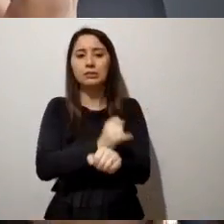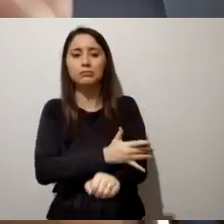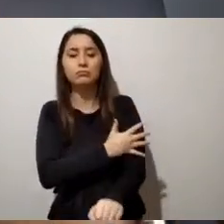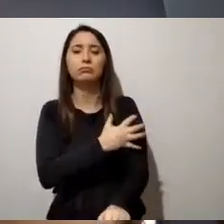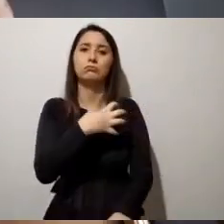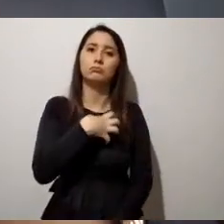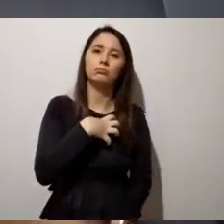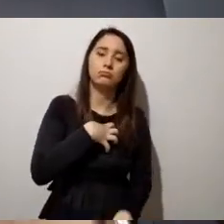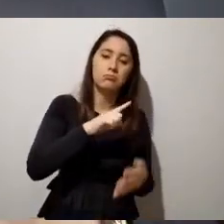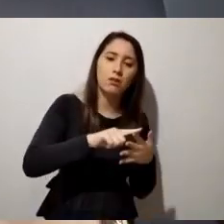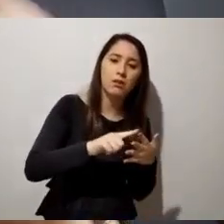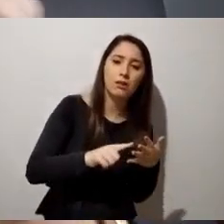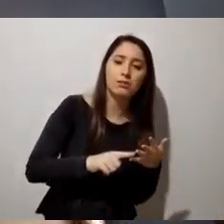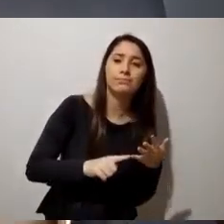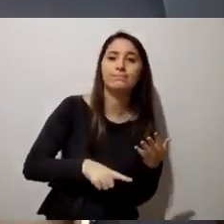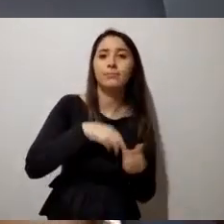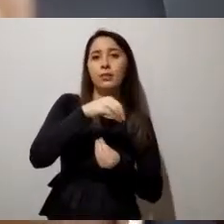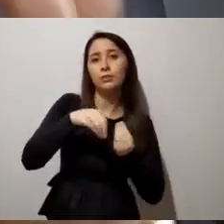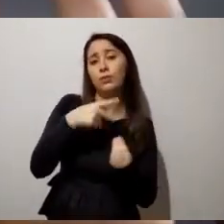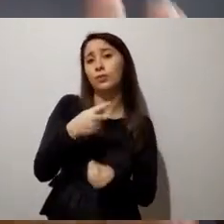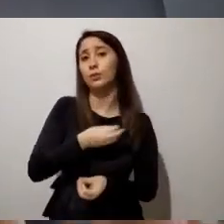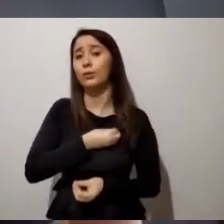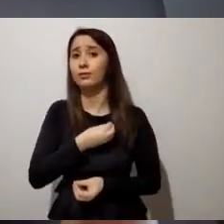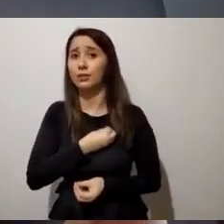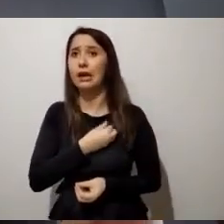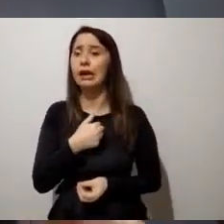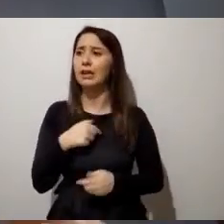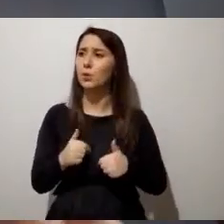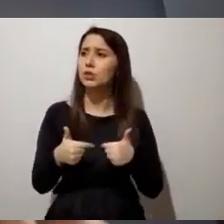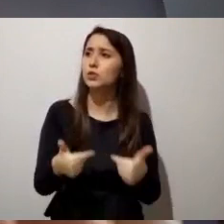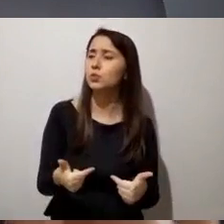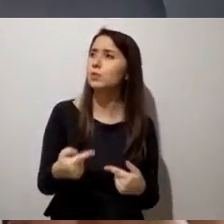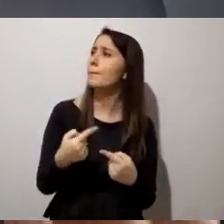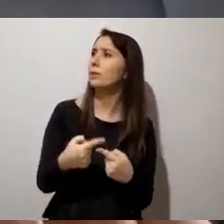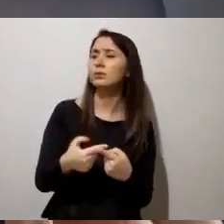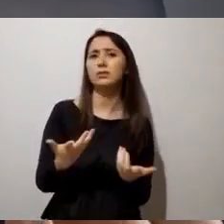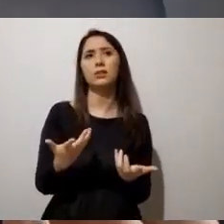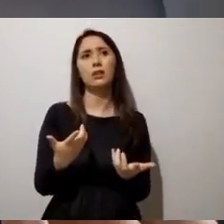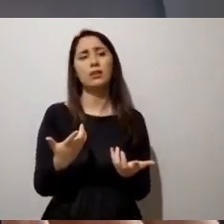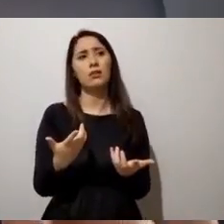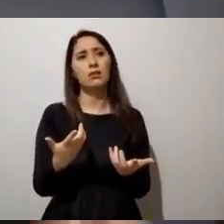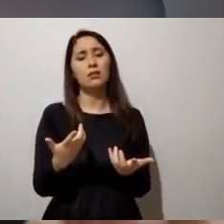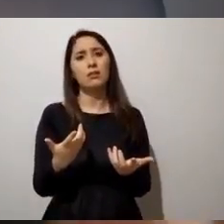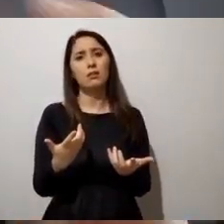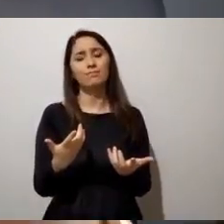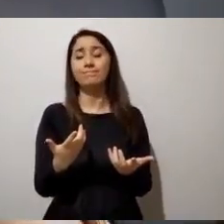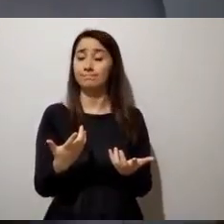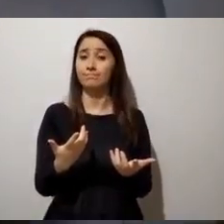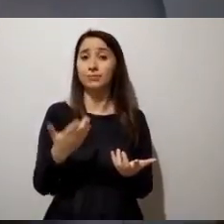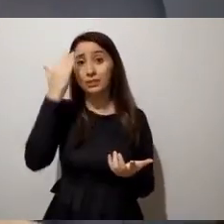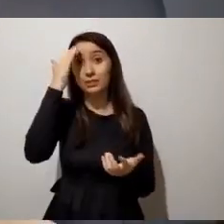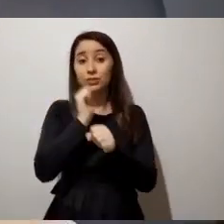questões emocionais que estão envolvidas em determinadas atitudes que você toma, determinadas reações que você tem. E